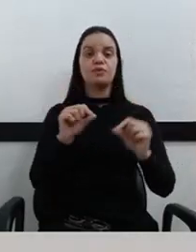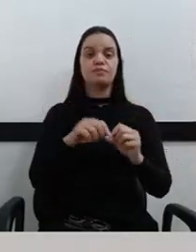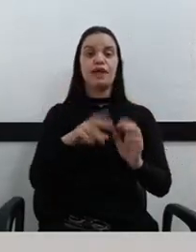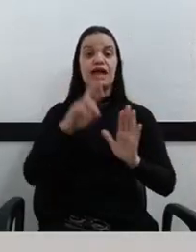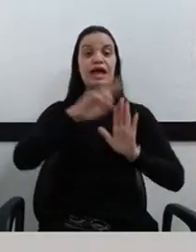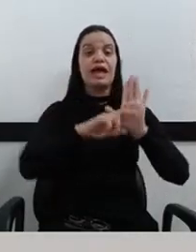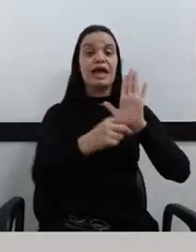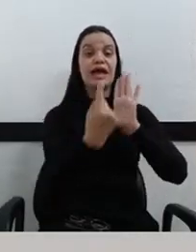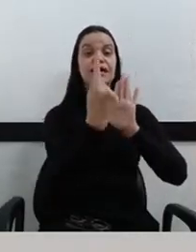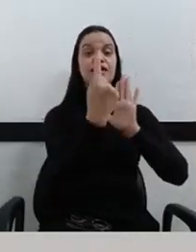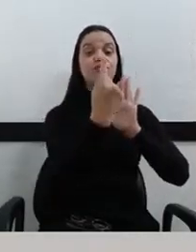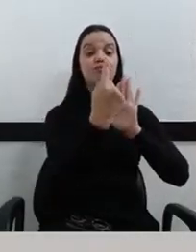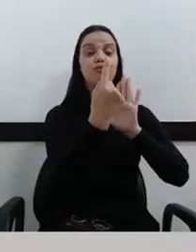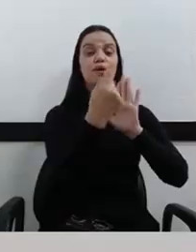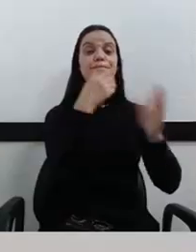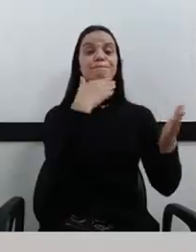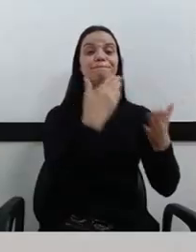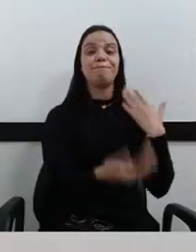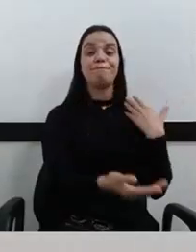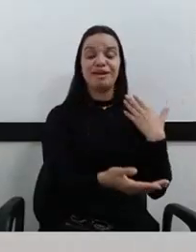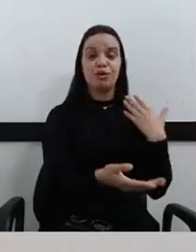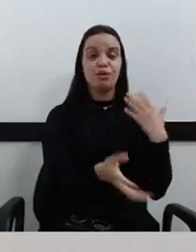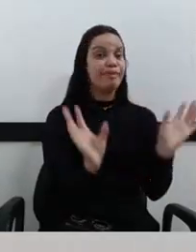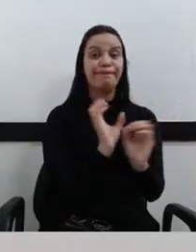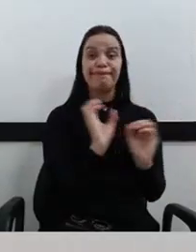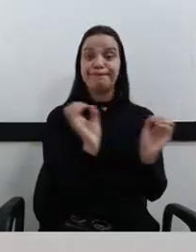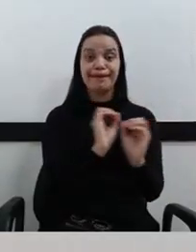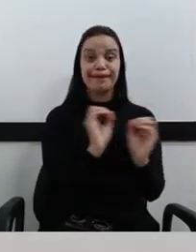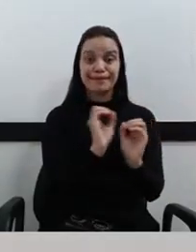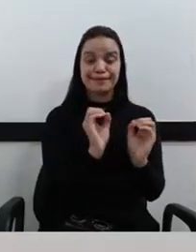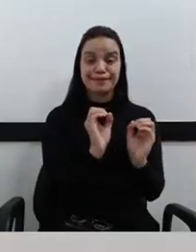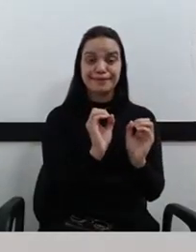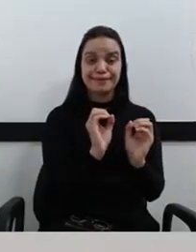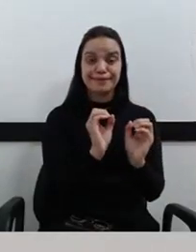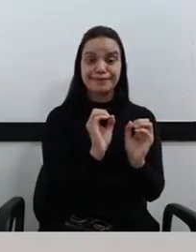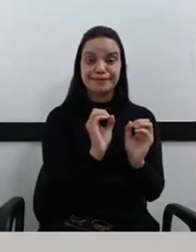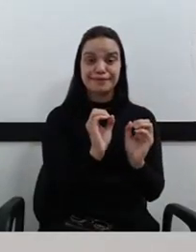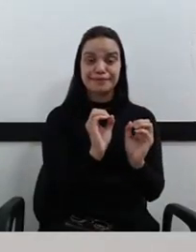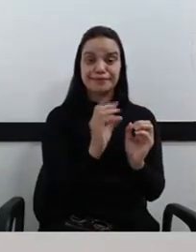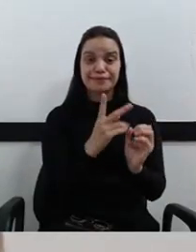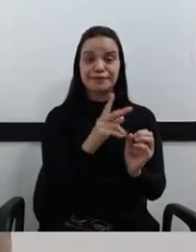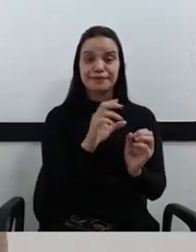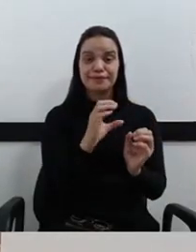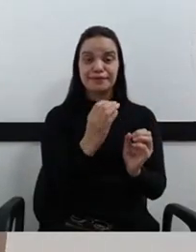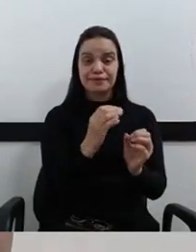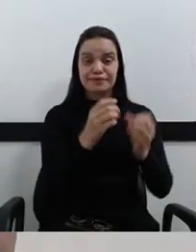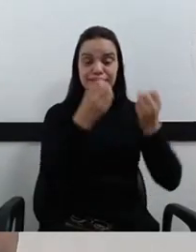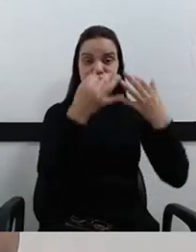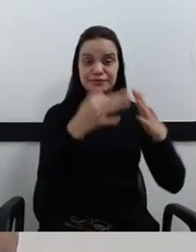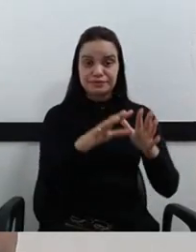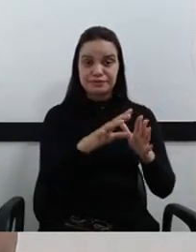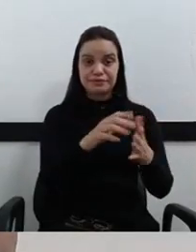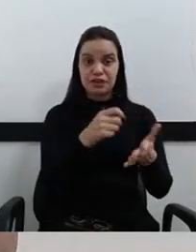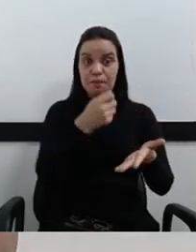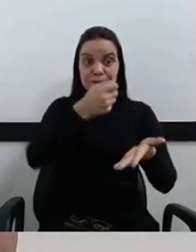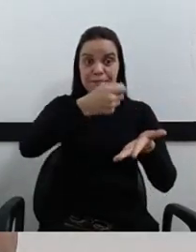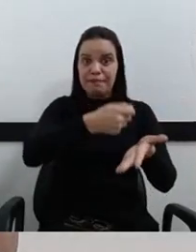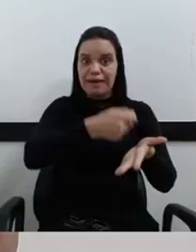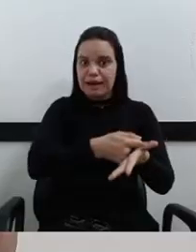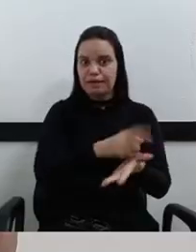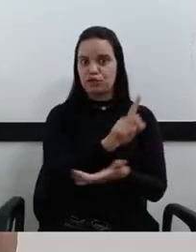número 1, olha, é o seguinte, perdeu, não vai ter mais nada. Bom, isso vai acontecer na PEC? Não, a PEC diz que não vai ser feito